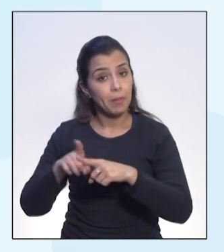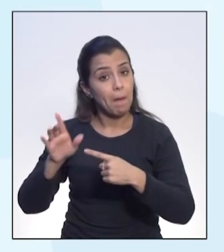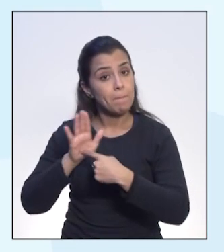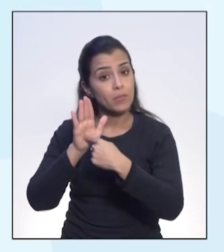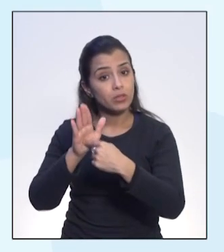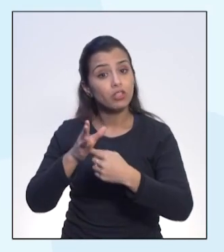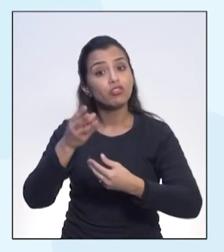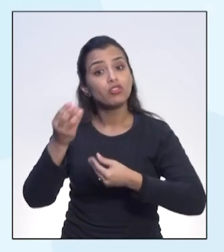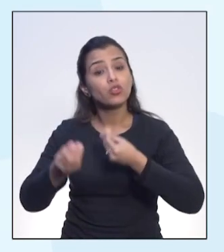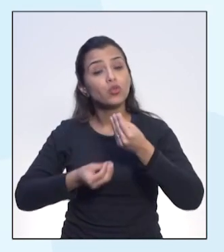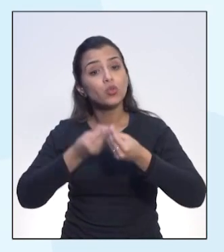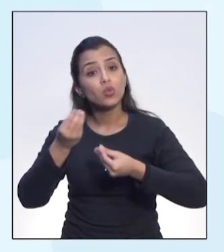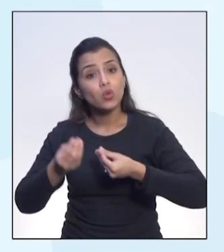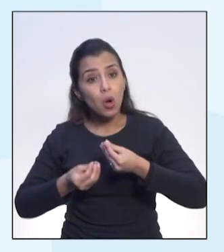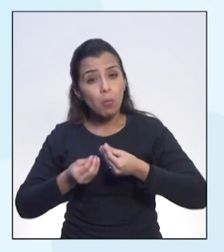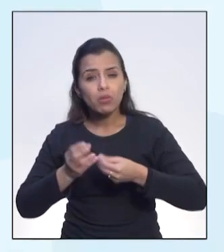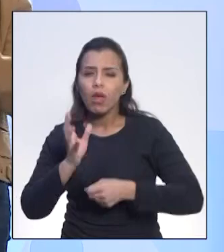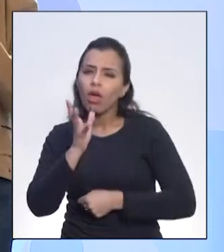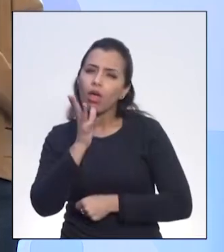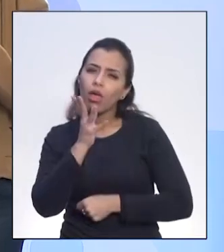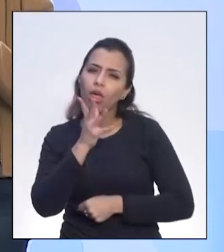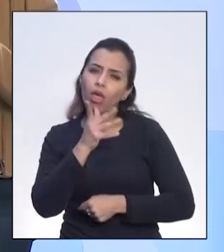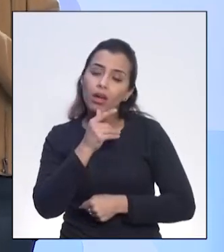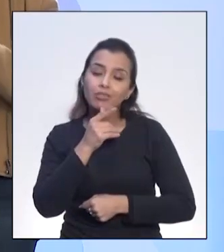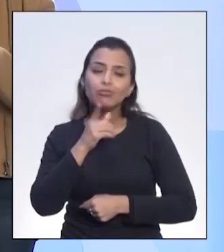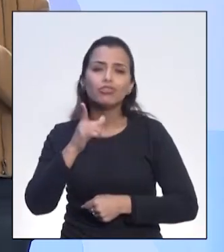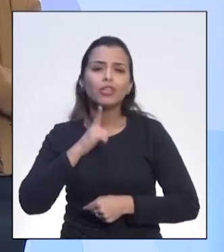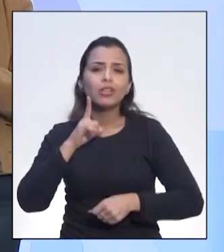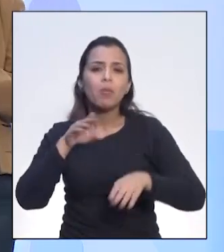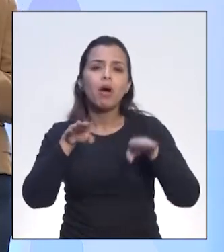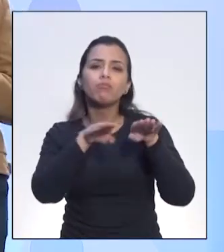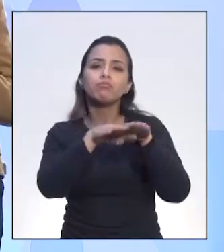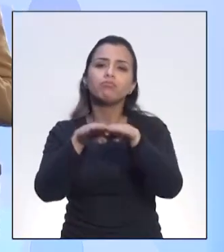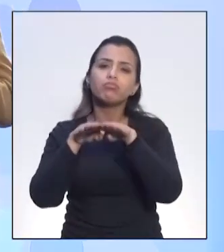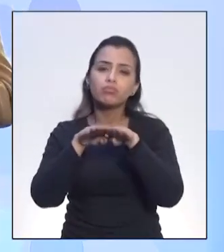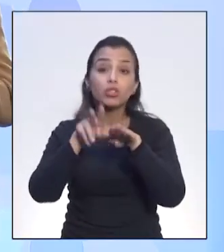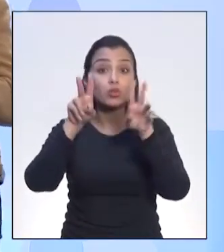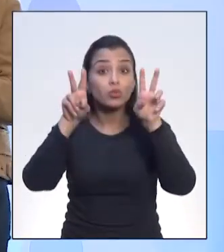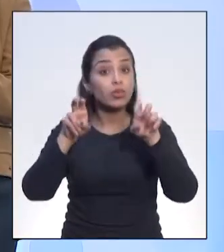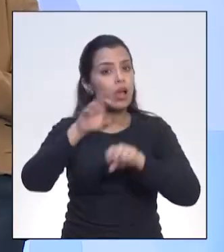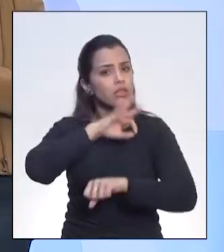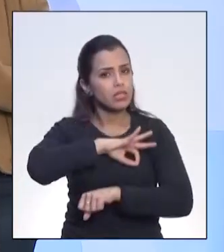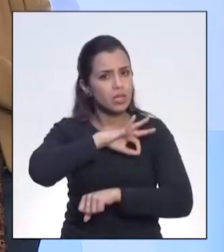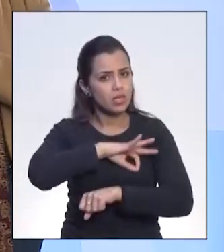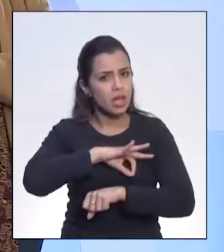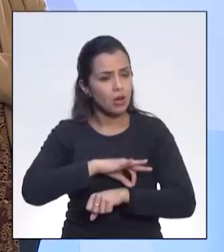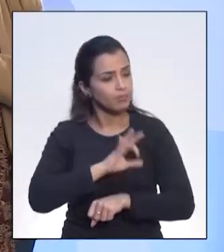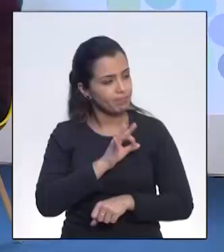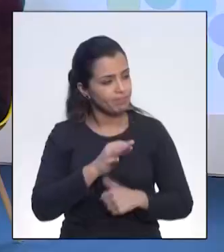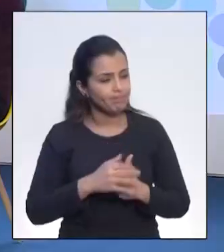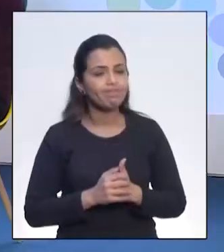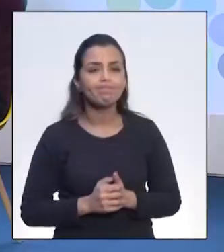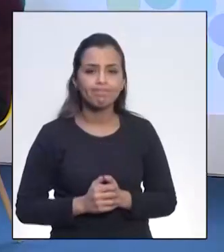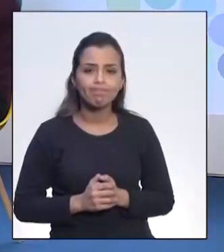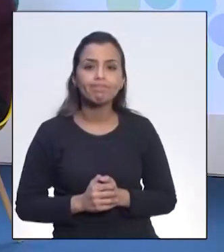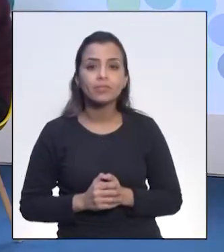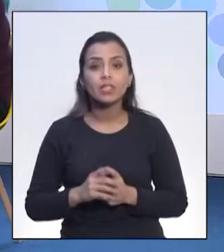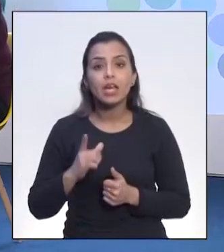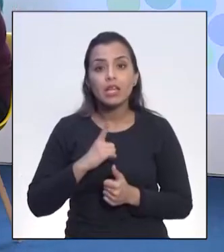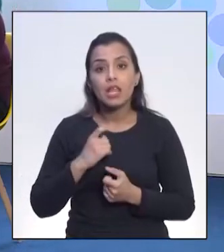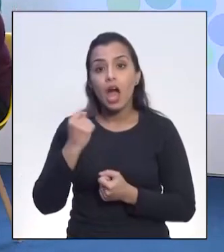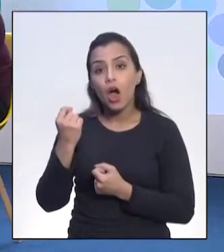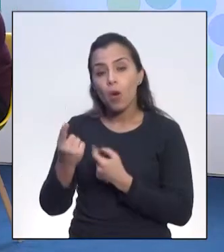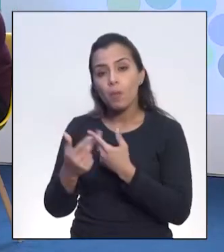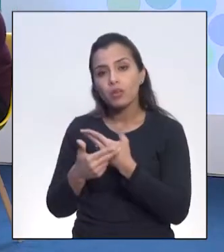estamos ainda longe de encontrar uma equidade salarial, né? Aqui tem algumas coisas que